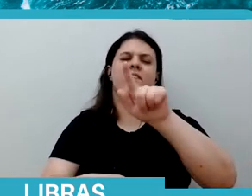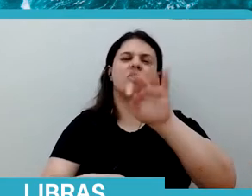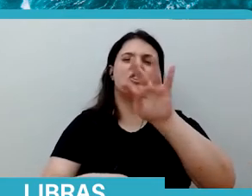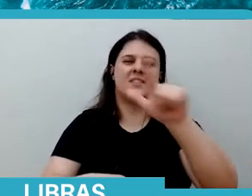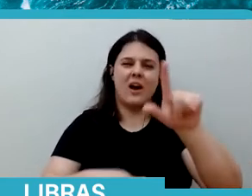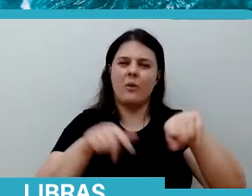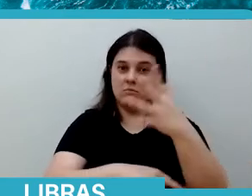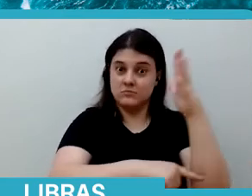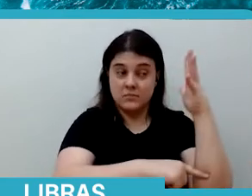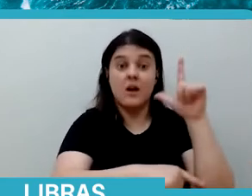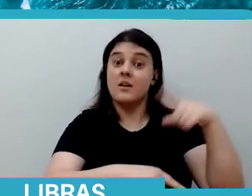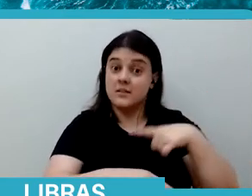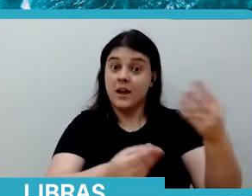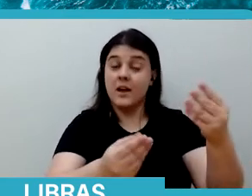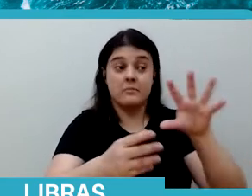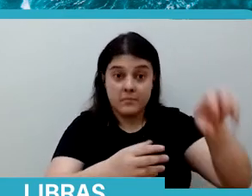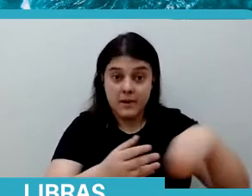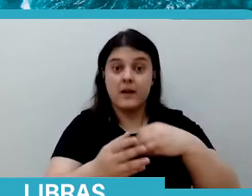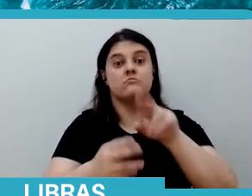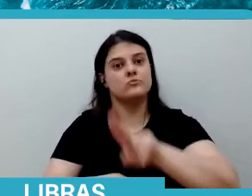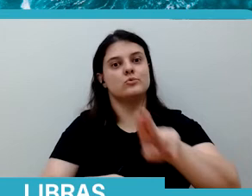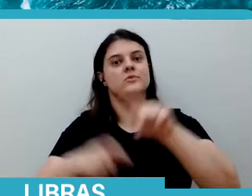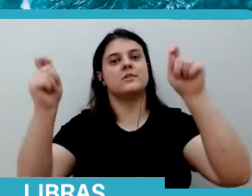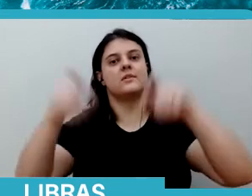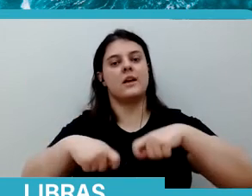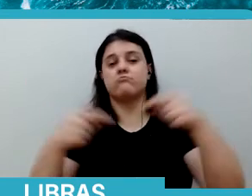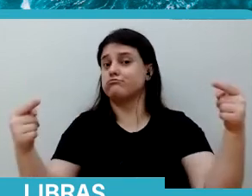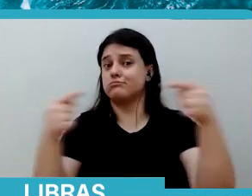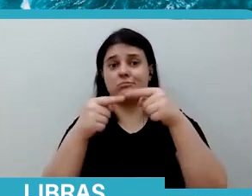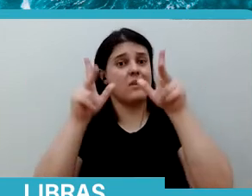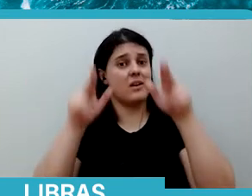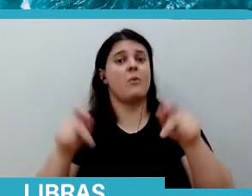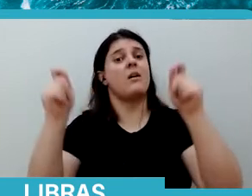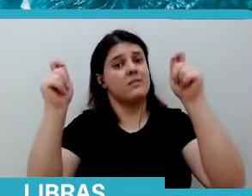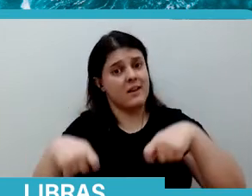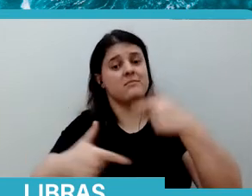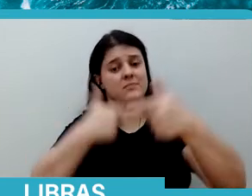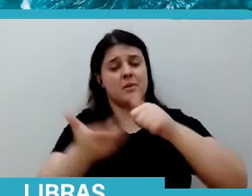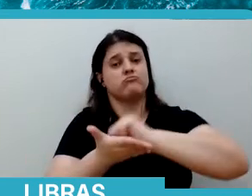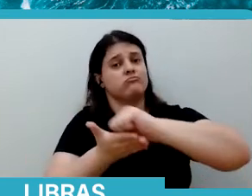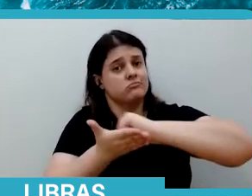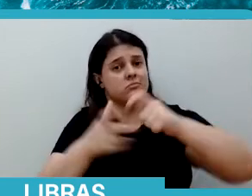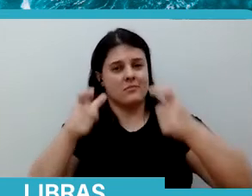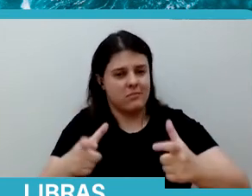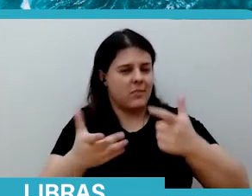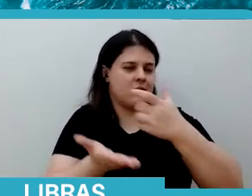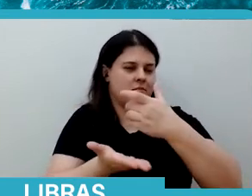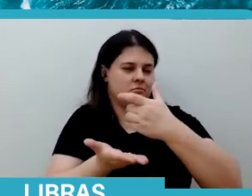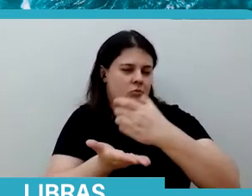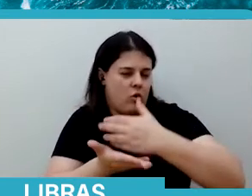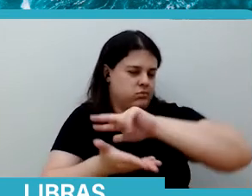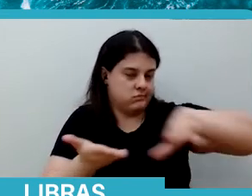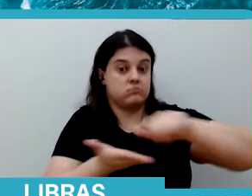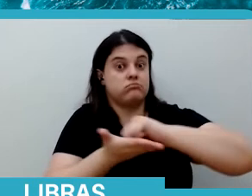que é um presente que a natureza nos dá e que tem ação tão efetiva quanto para essa função que é lavar louça